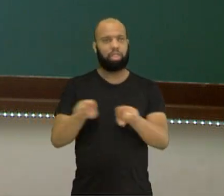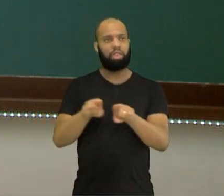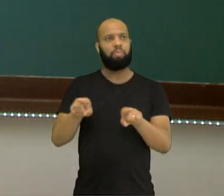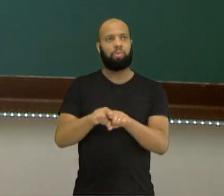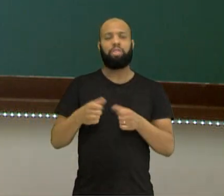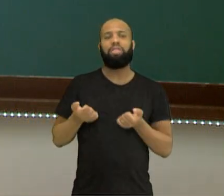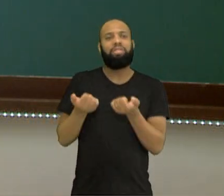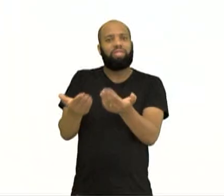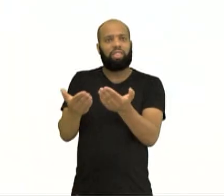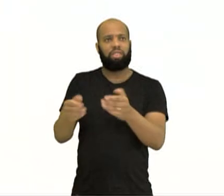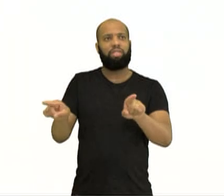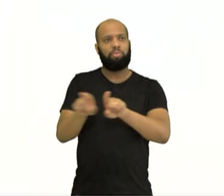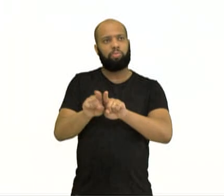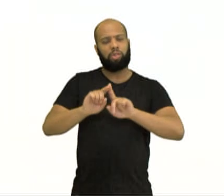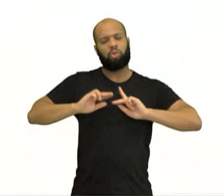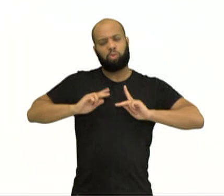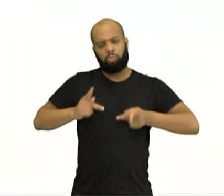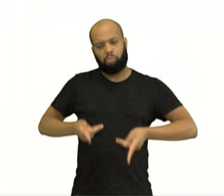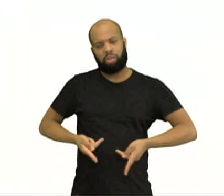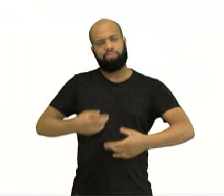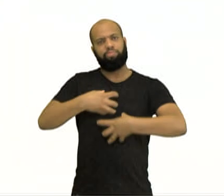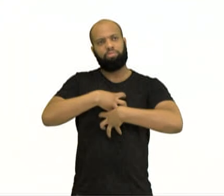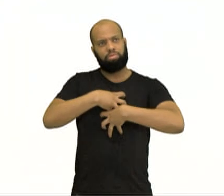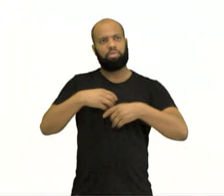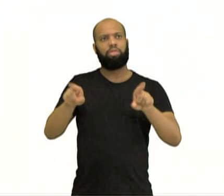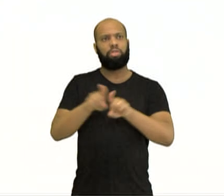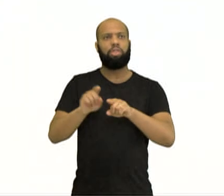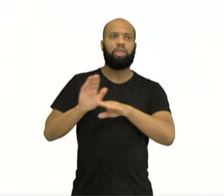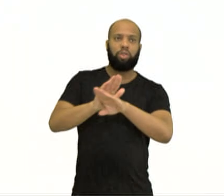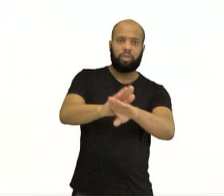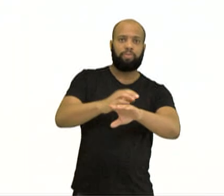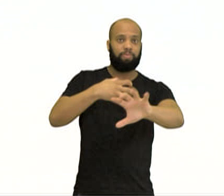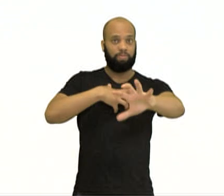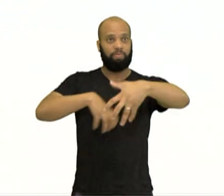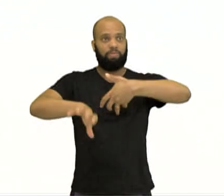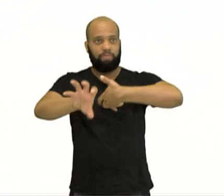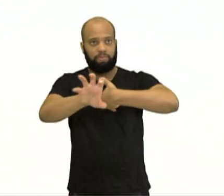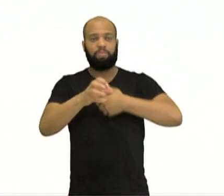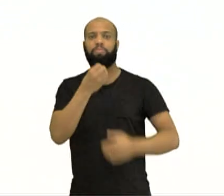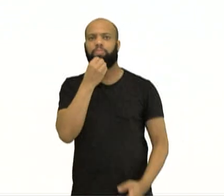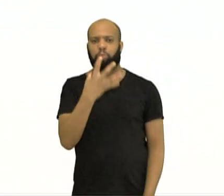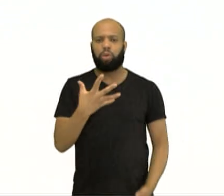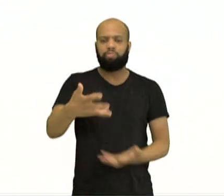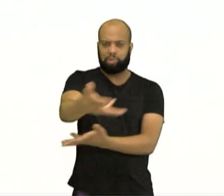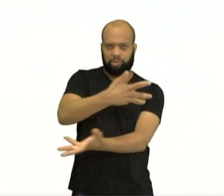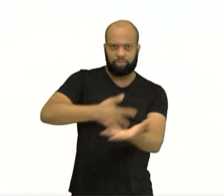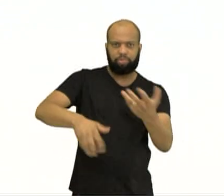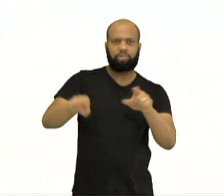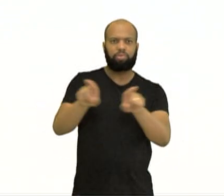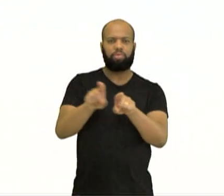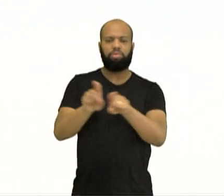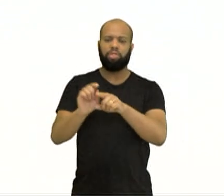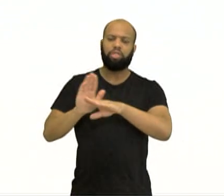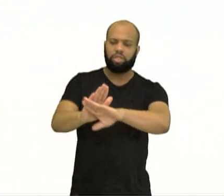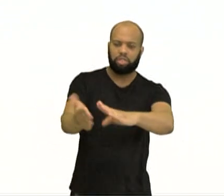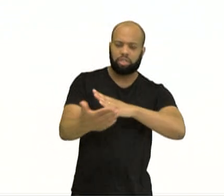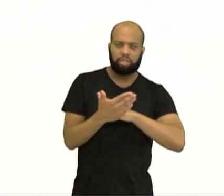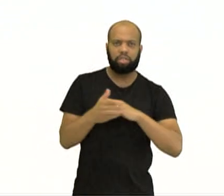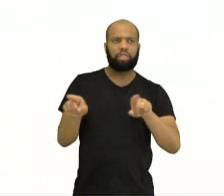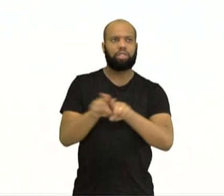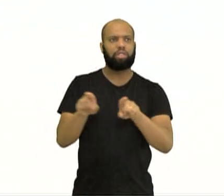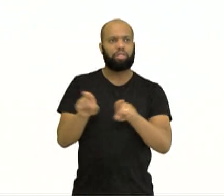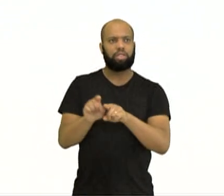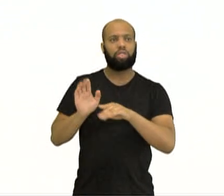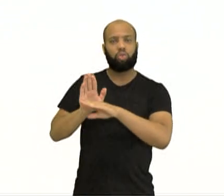humanidade, ajudar, bondade, empatia, compromisso, colaborar, o